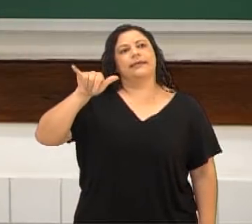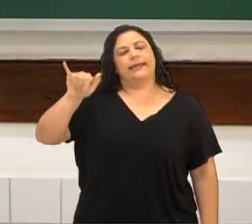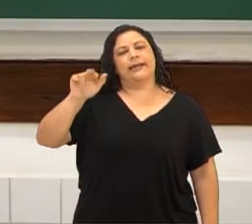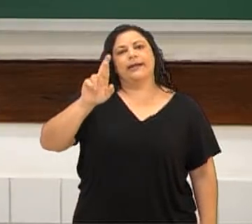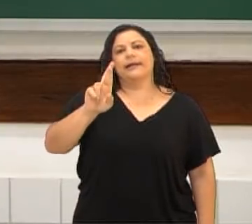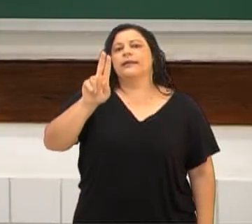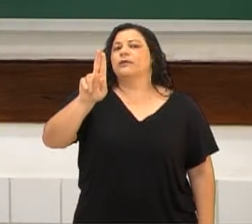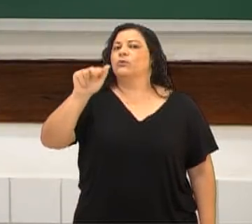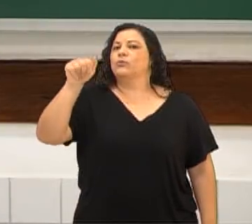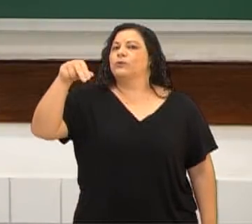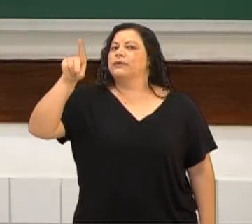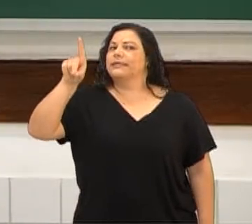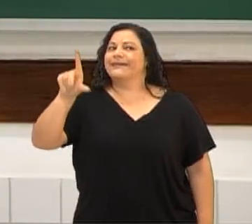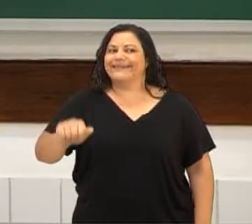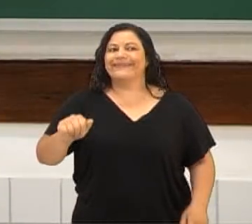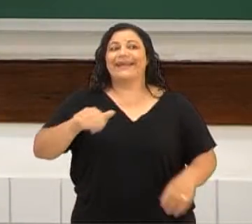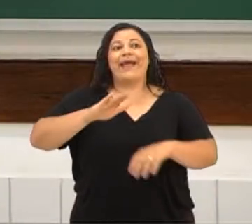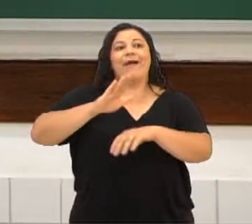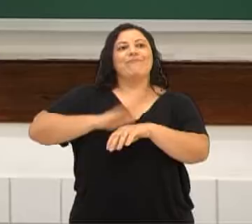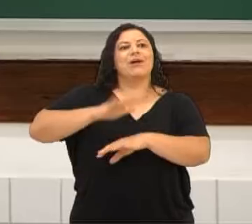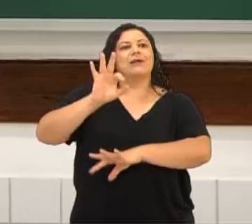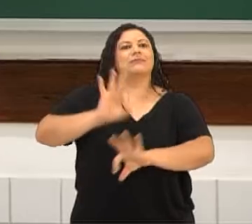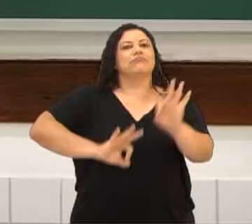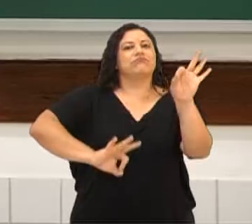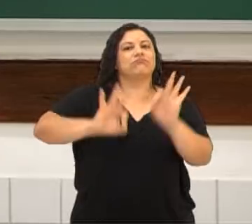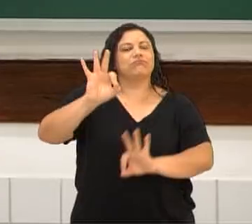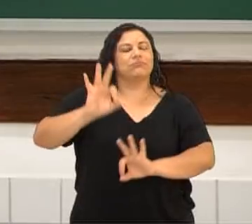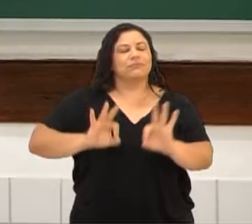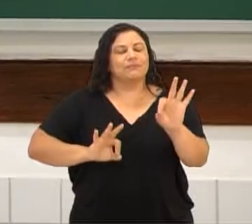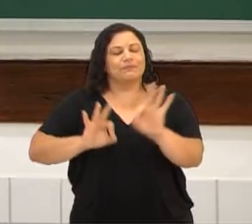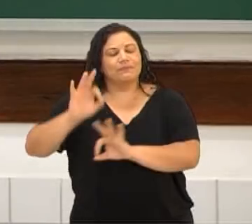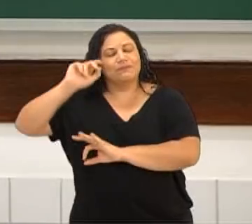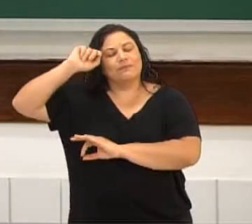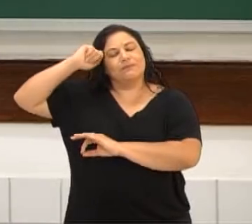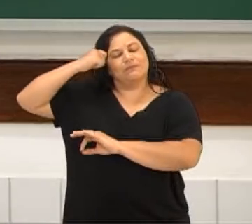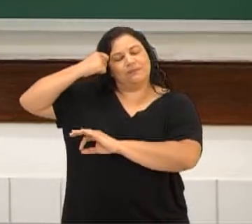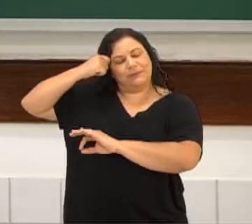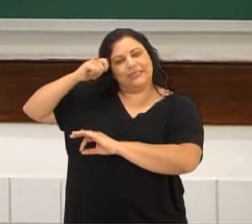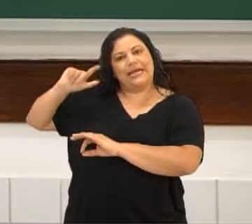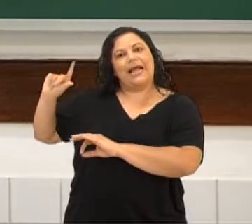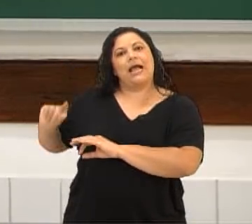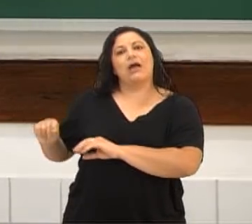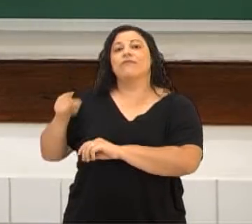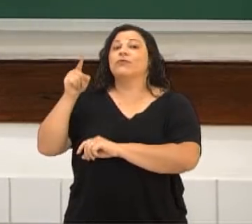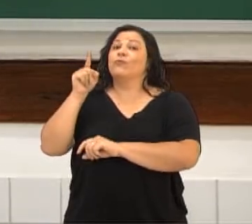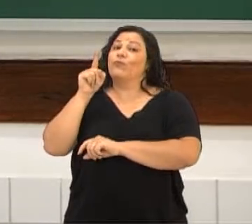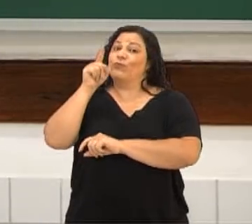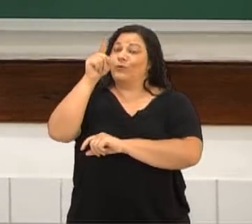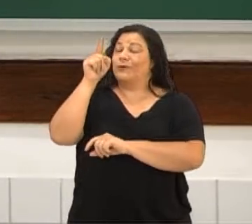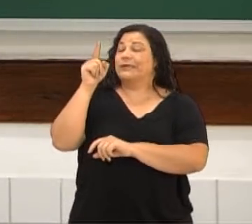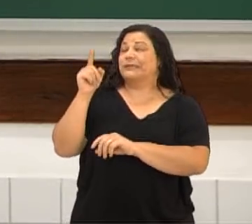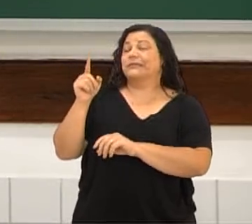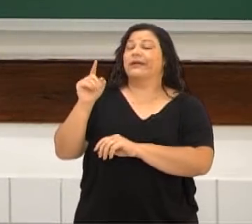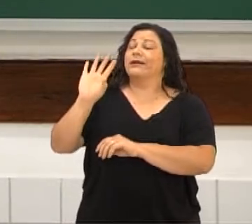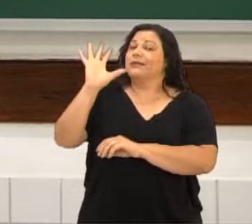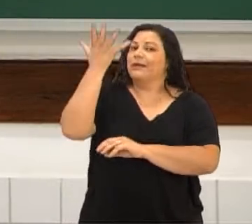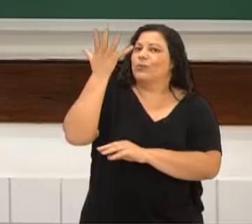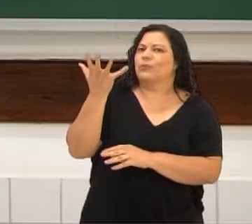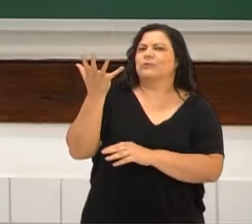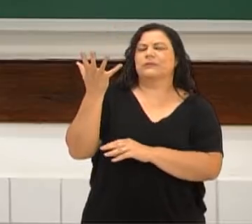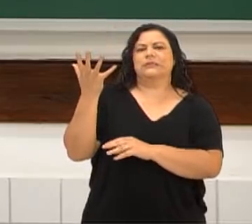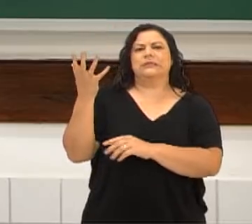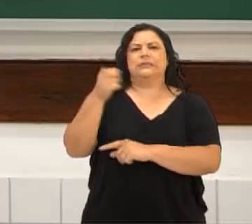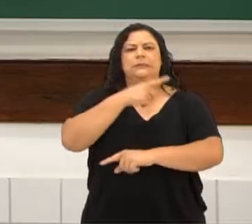cidade mais organizada da África. Infelizmente foi lá em Kigali que aconteceu o genocídio, né, que eu comentei com